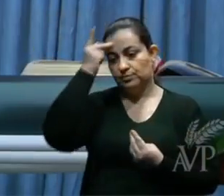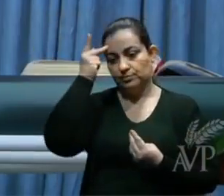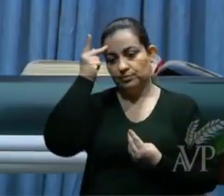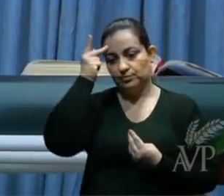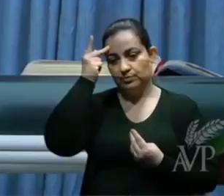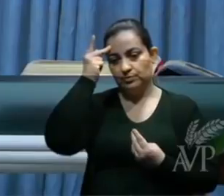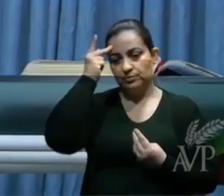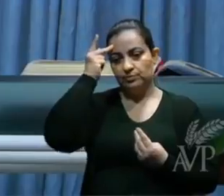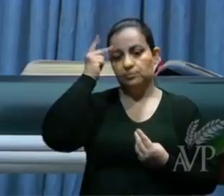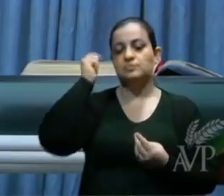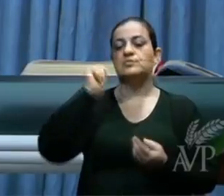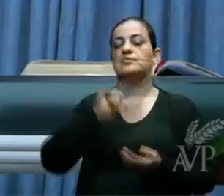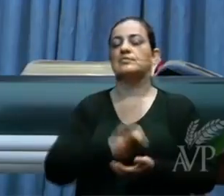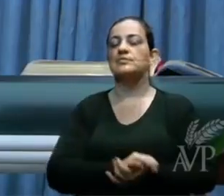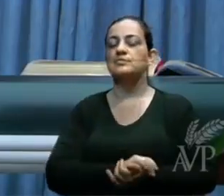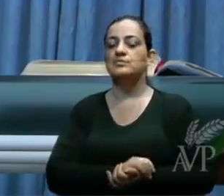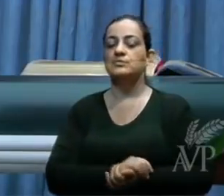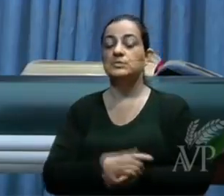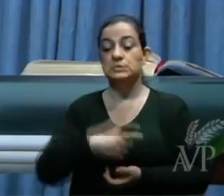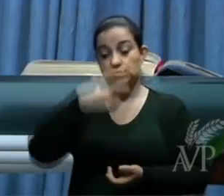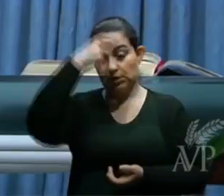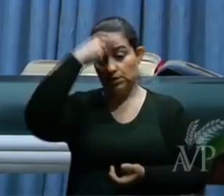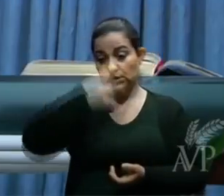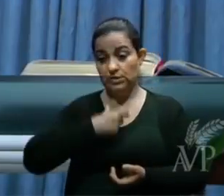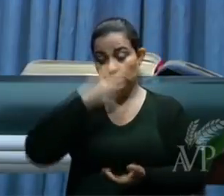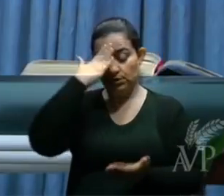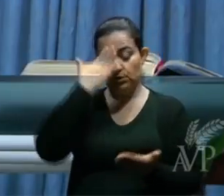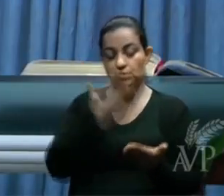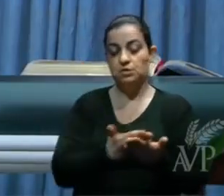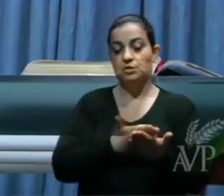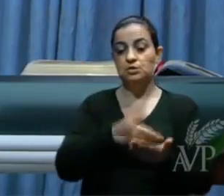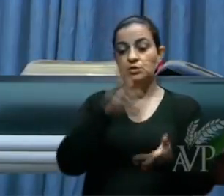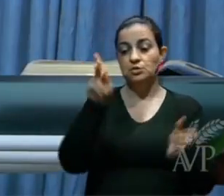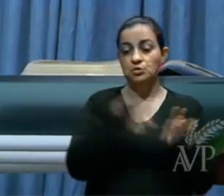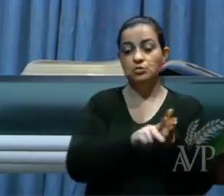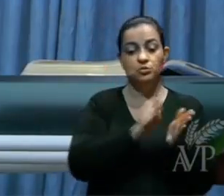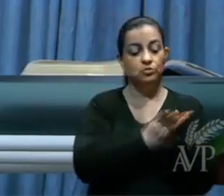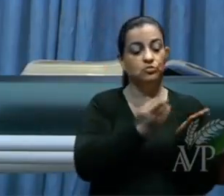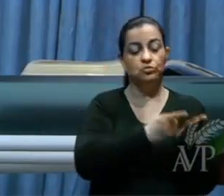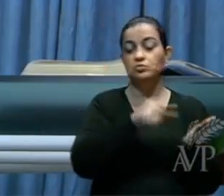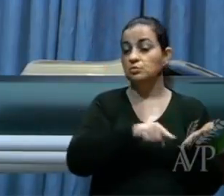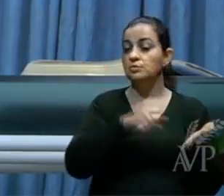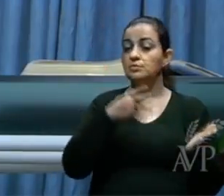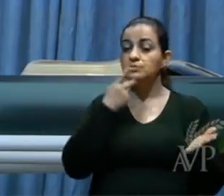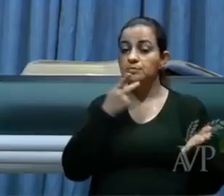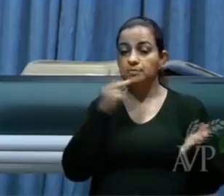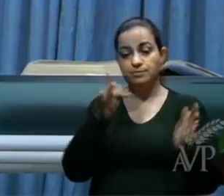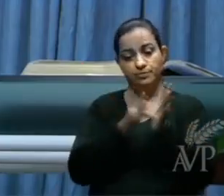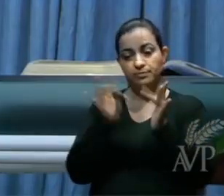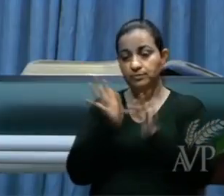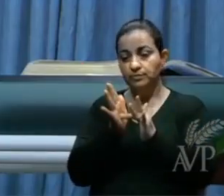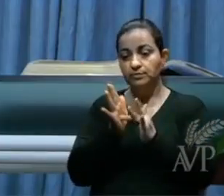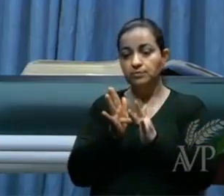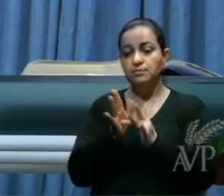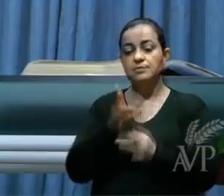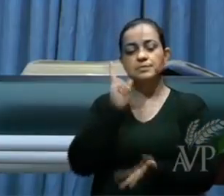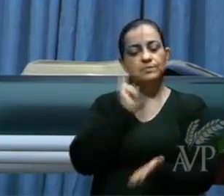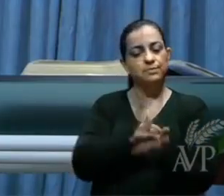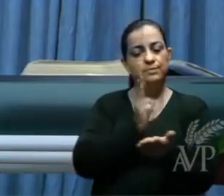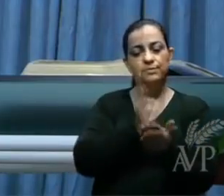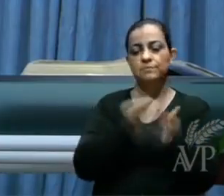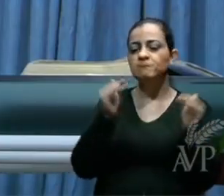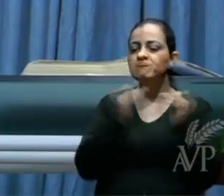aleluias por isso eu creio que é isso que a palavra é o que diz jesus né sendo